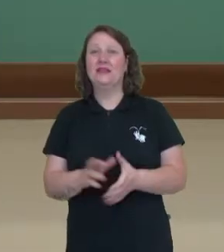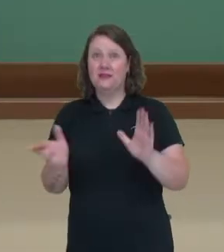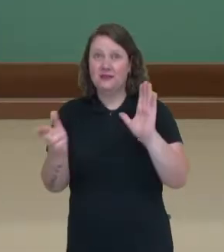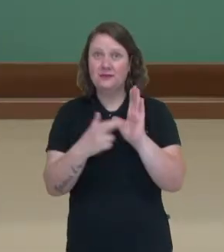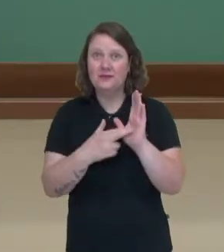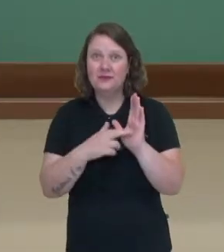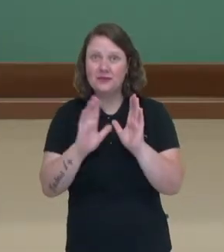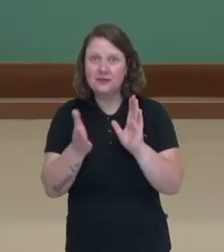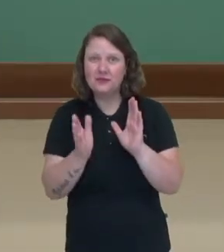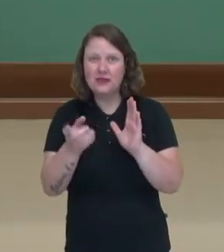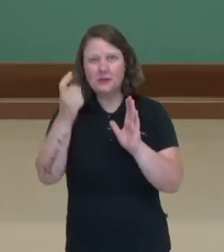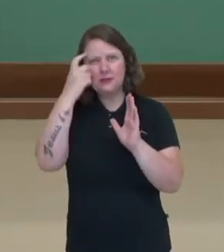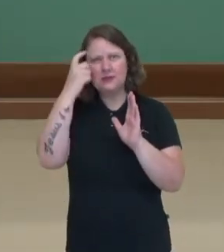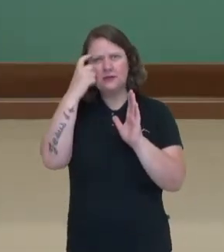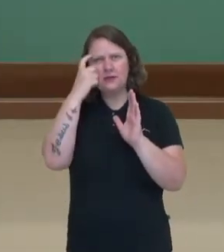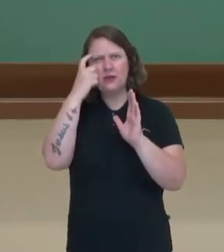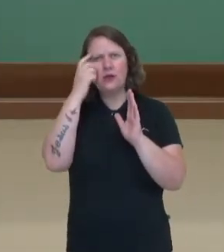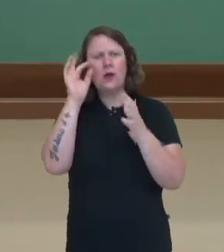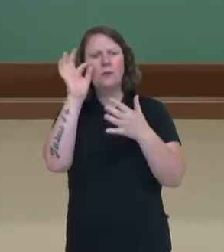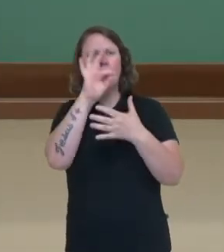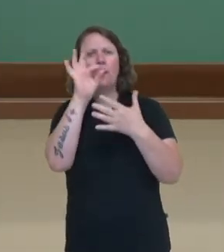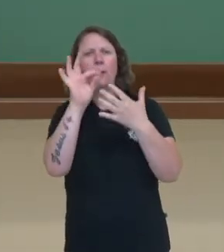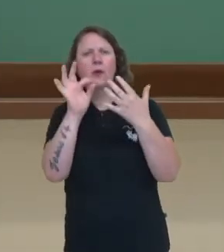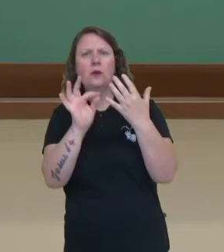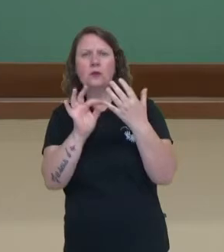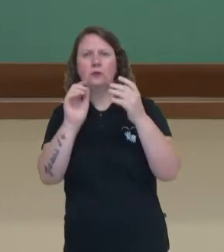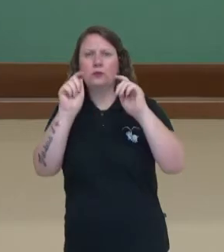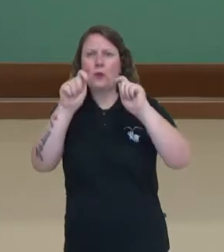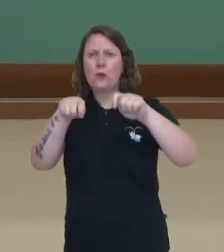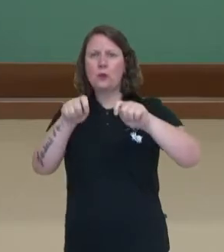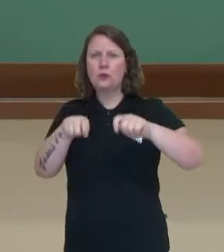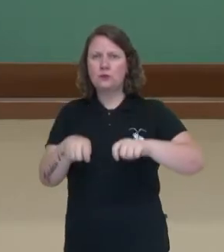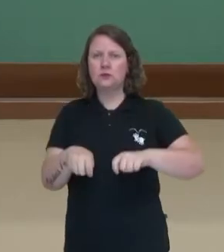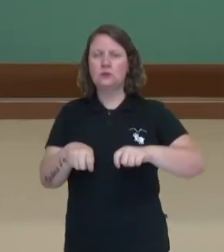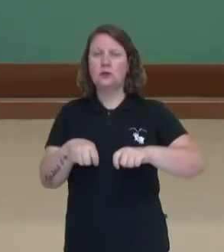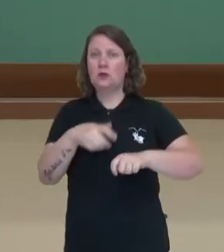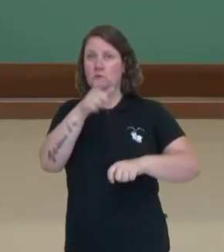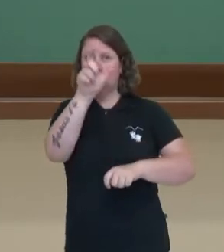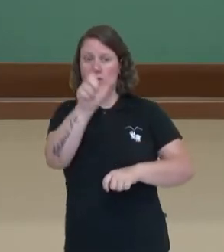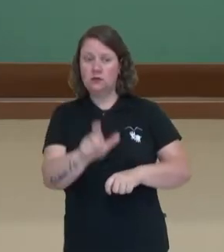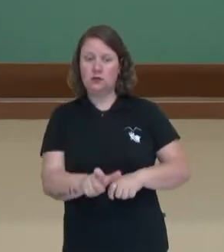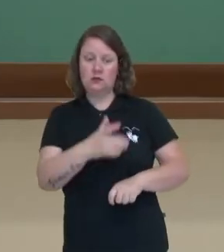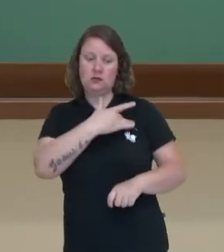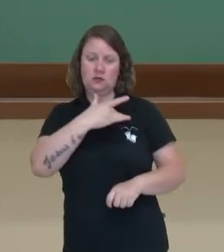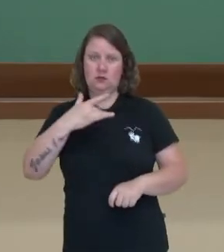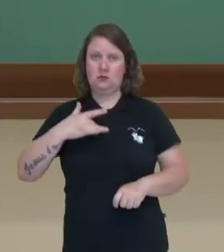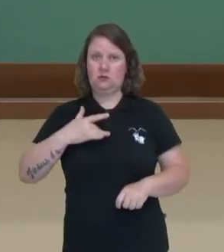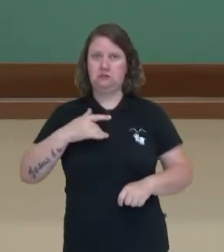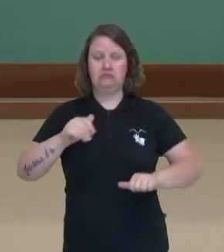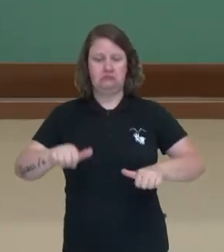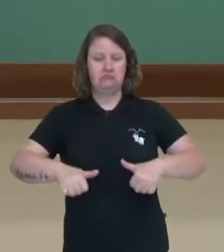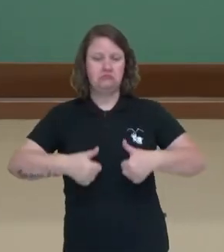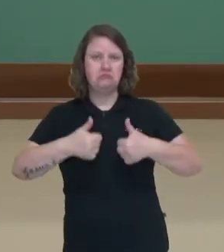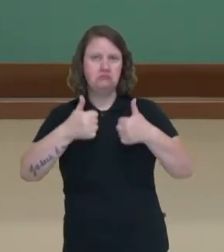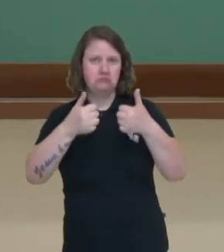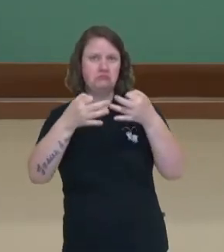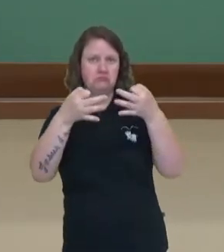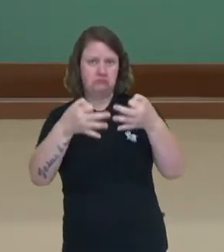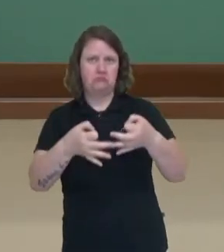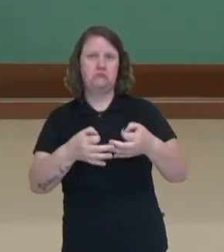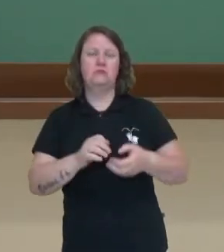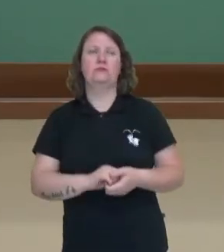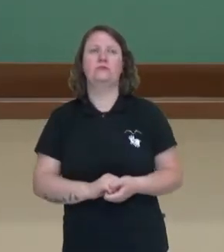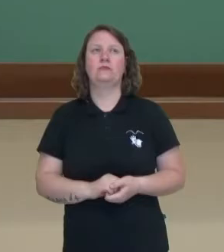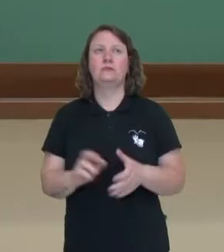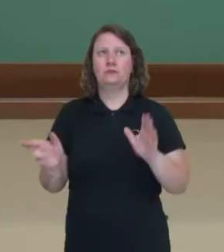Respondeu, pensou em algumas possibilidades, algumas hipóteses do doador estar com a sua saúde em dia? Vejamos a